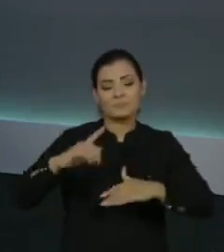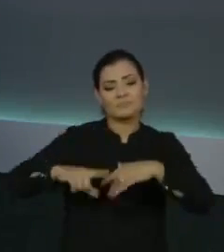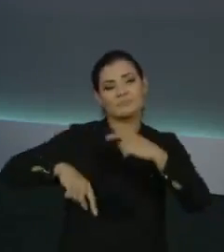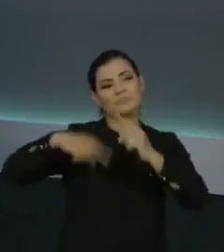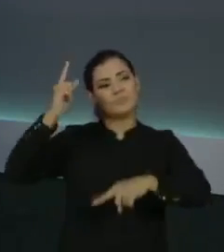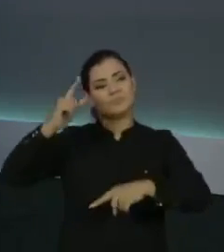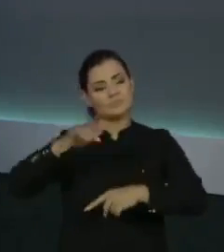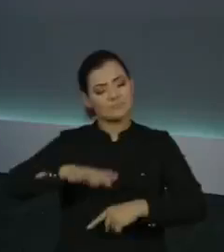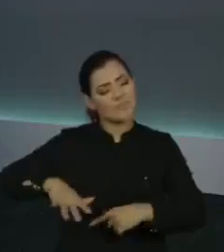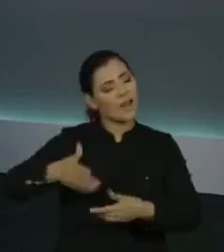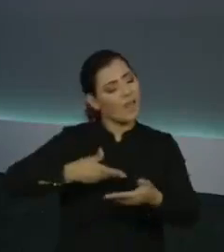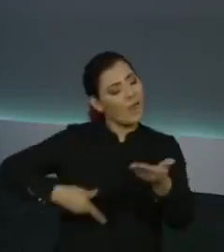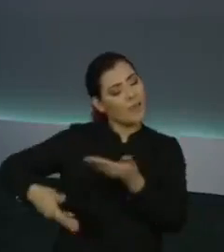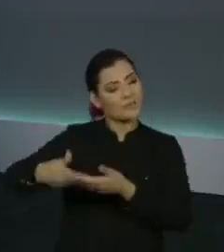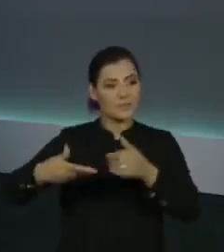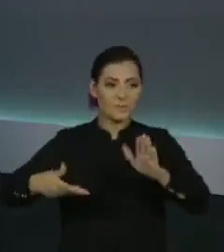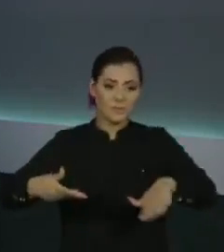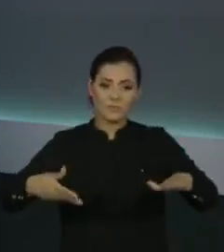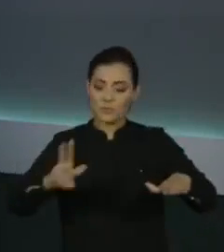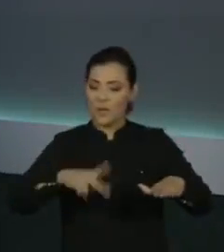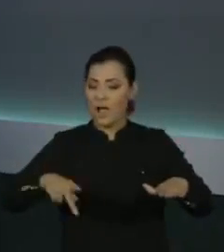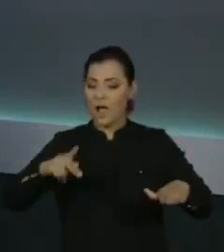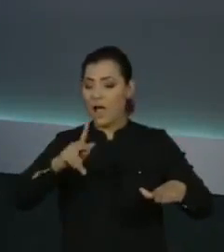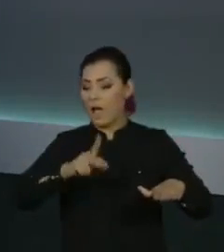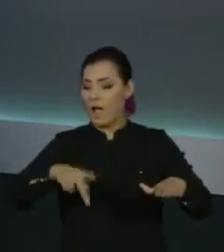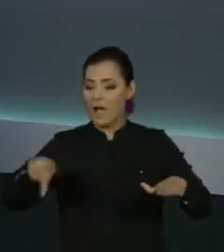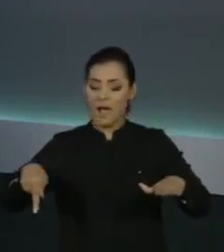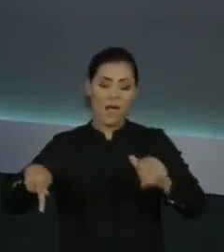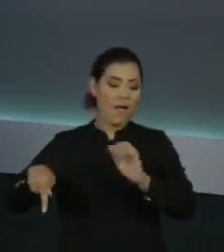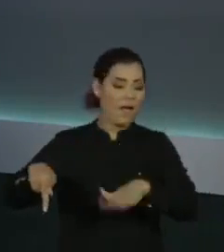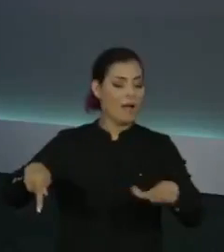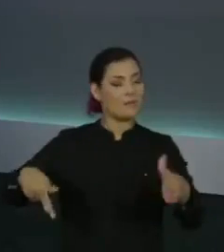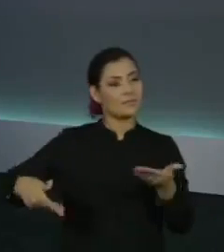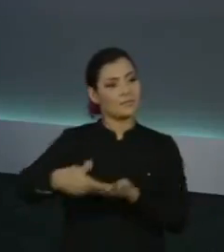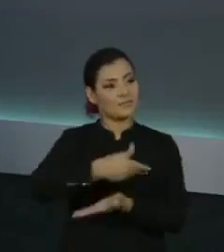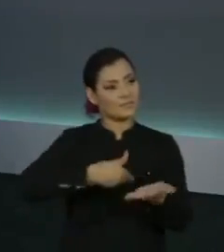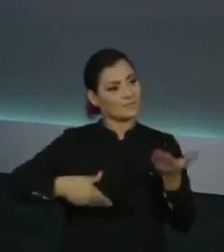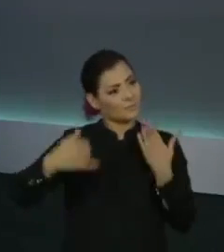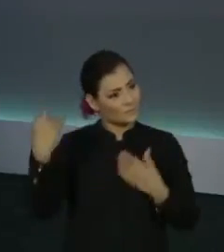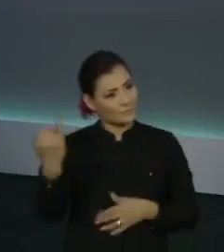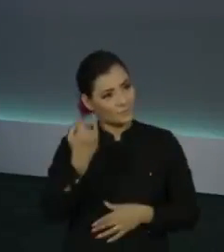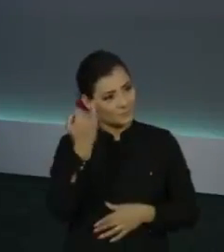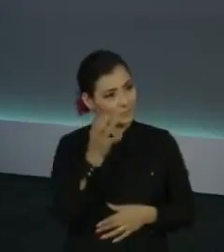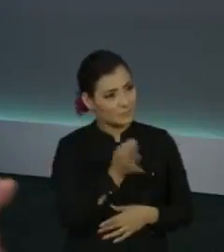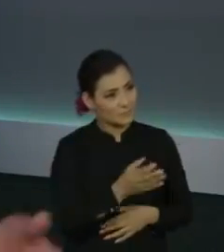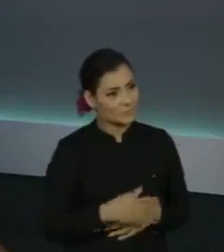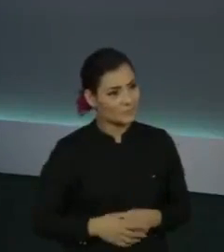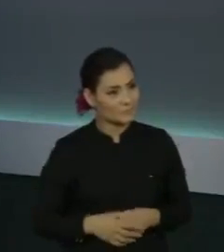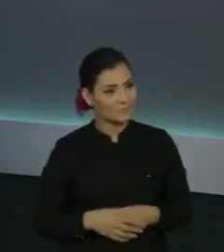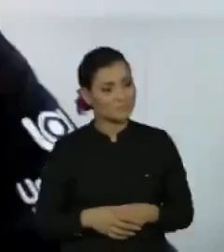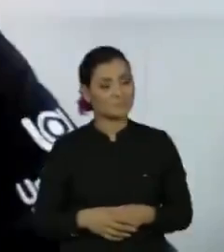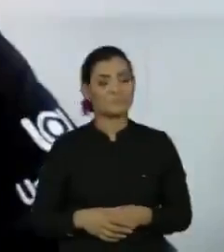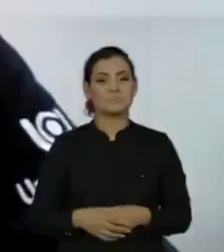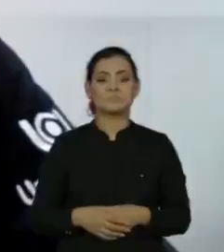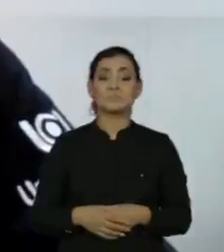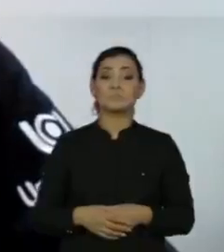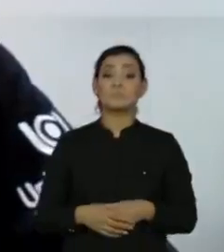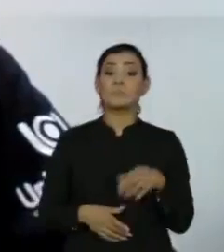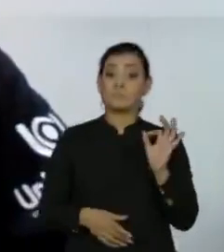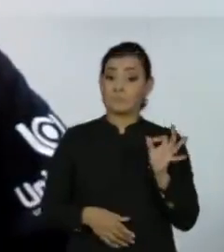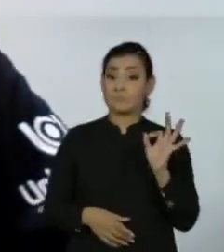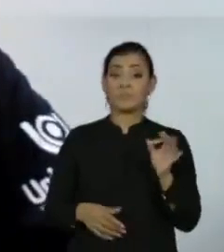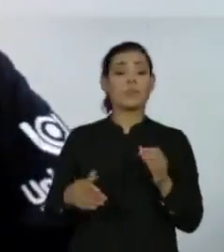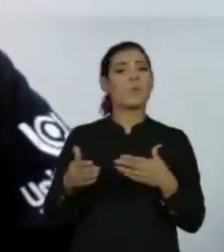produtiva dessa relação tão fundamental entre professor e aluno no nosso país?